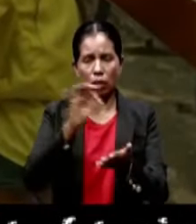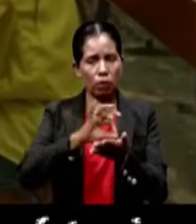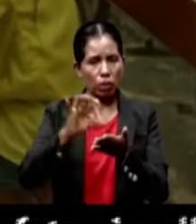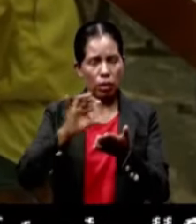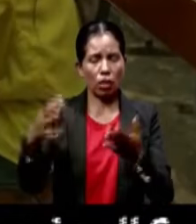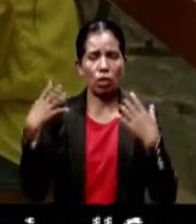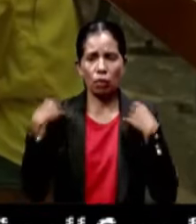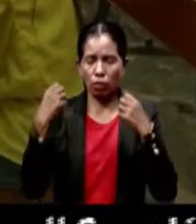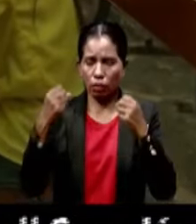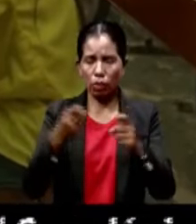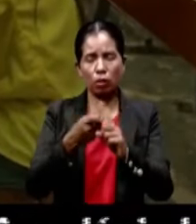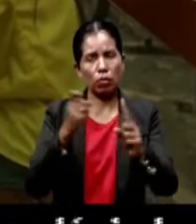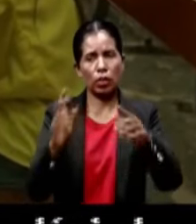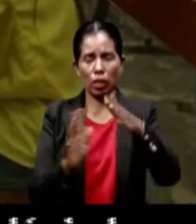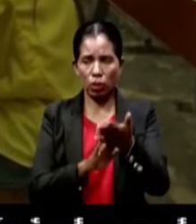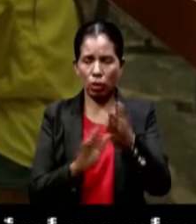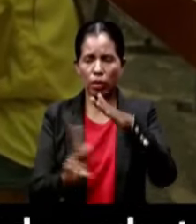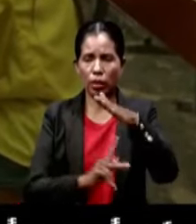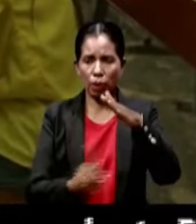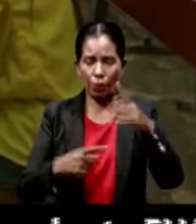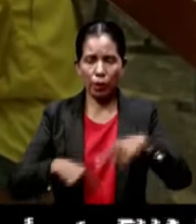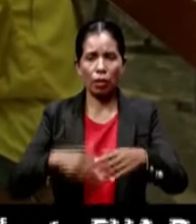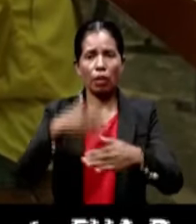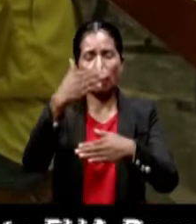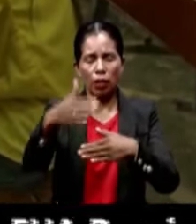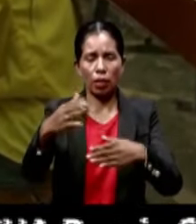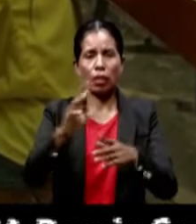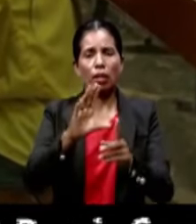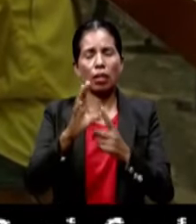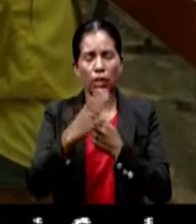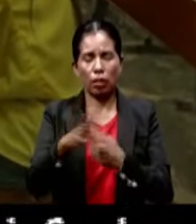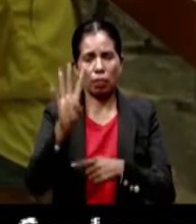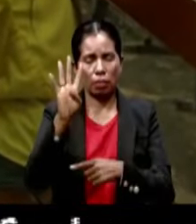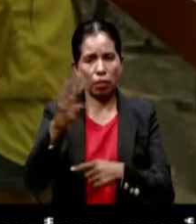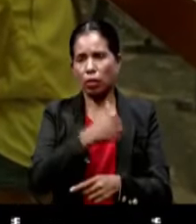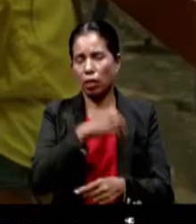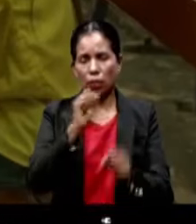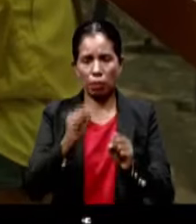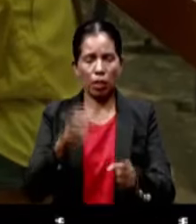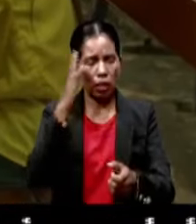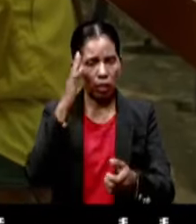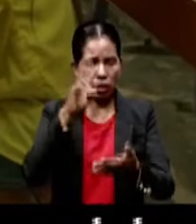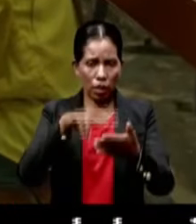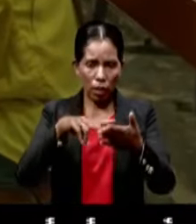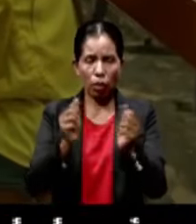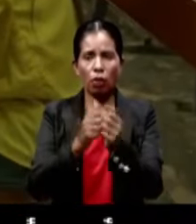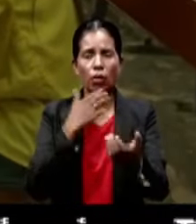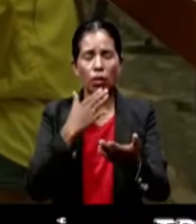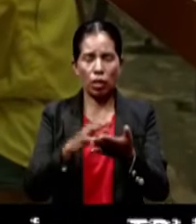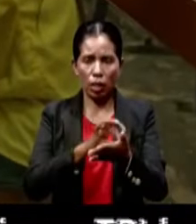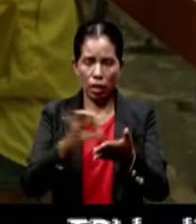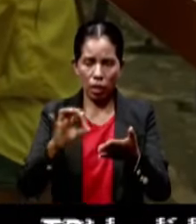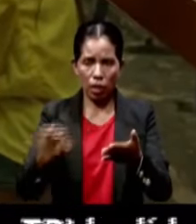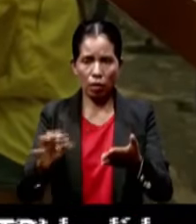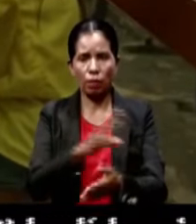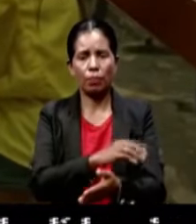forte usi base no banhira ha kat ona classe quarto ano sedauk belele ho diak no ha kerek ho diak ho sala de